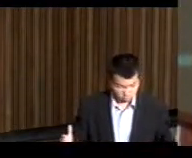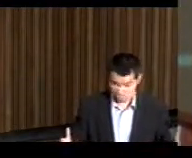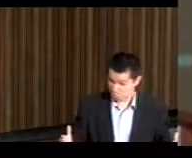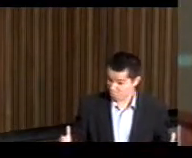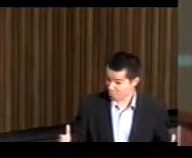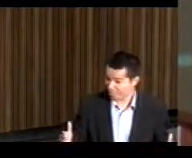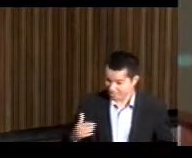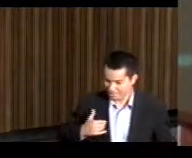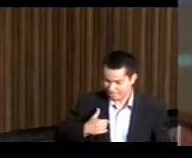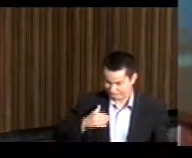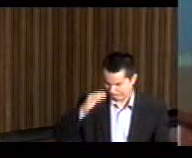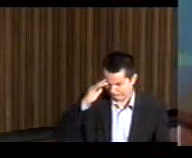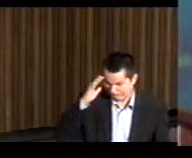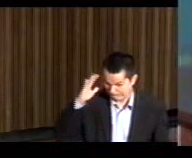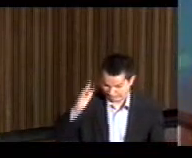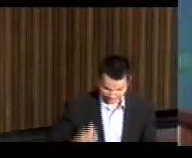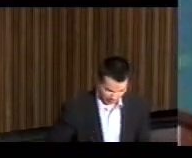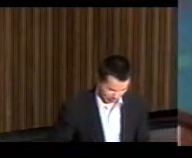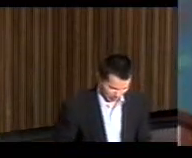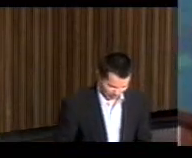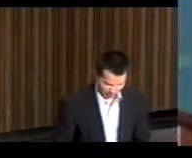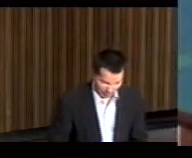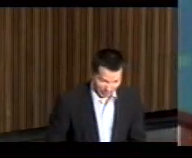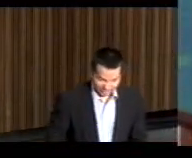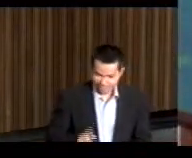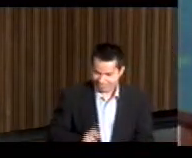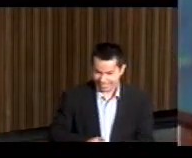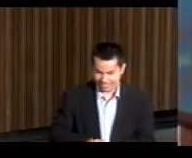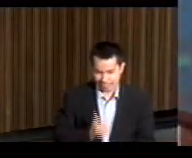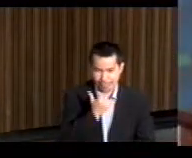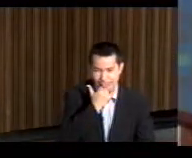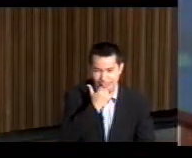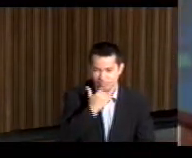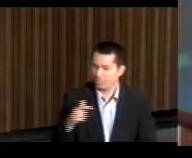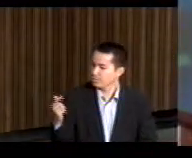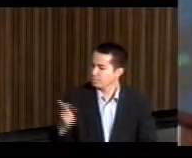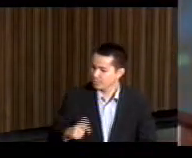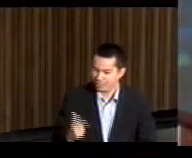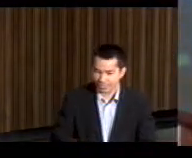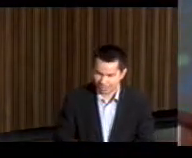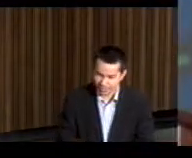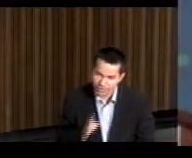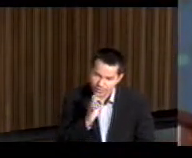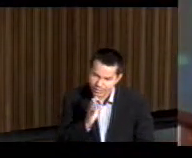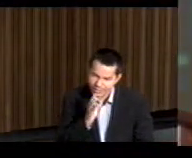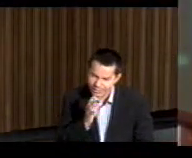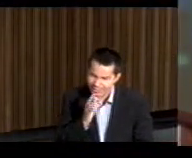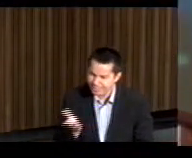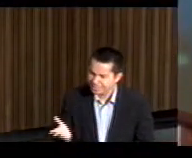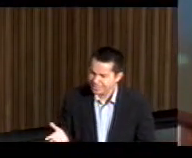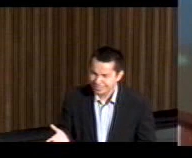Eu fico imaginando essa cirurgia. Nem anestesia.